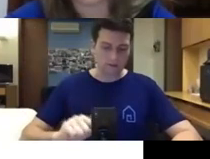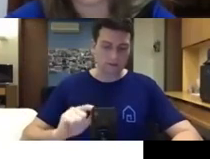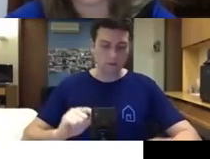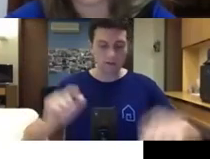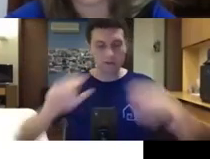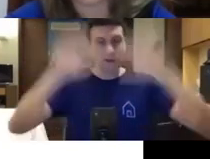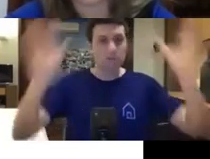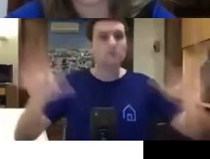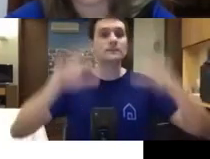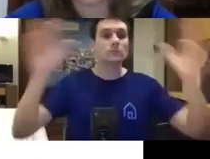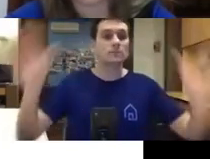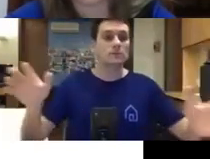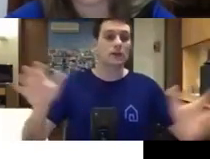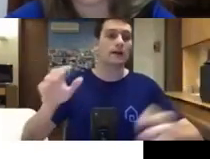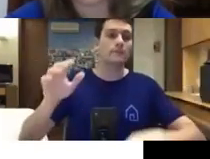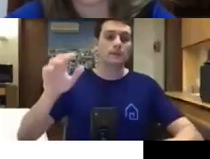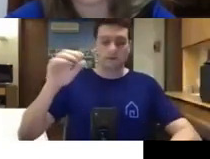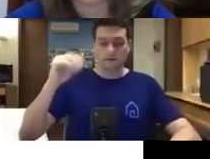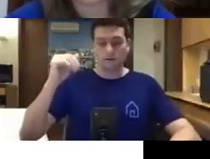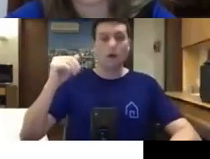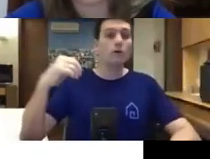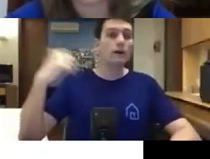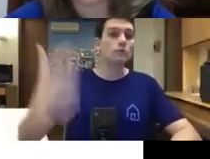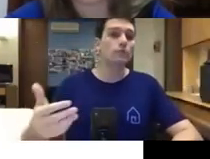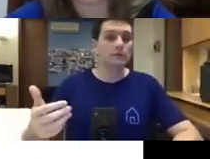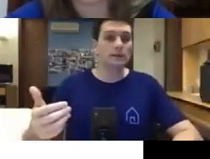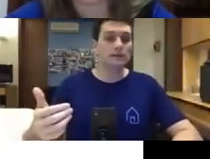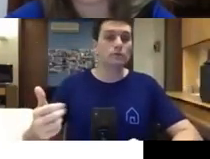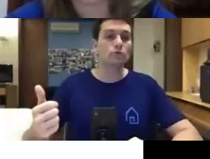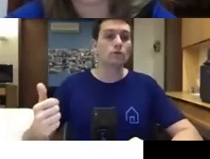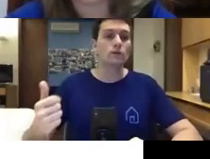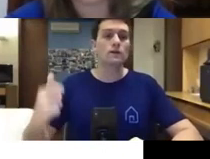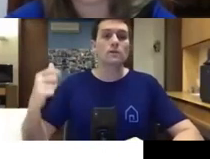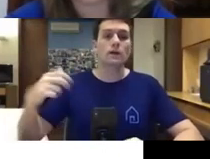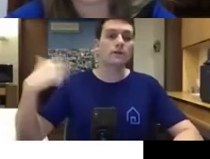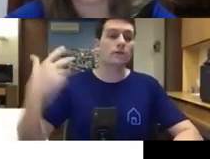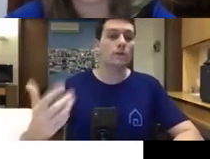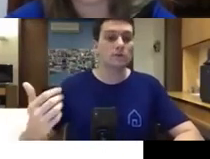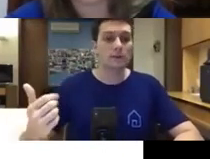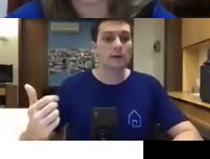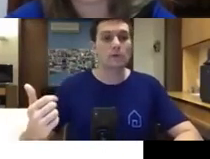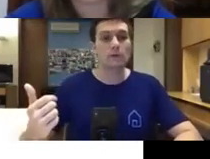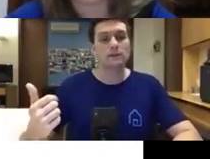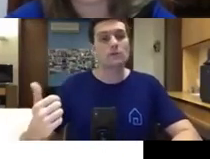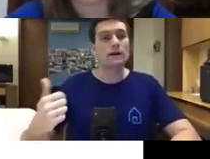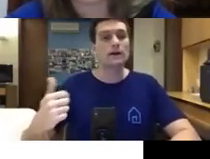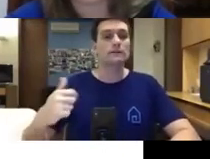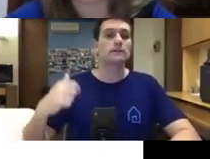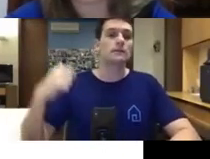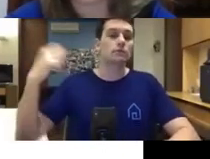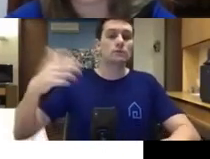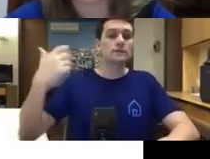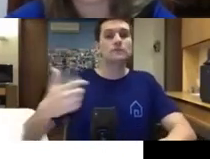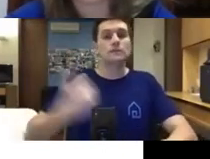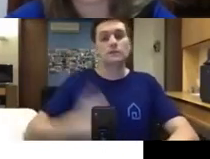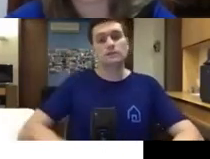também, mas todas girando em cima disso. Qual é o grau de confiabilidade da estrutura? Qual é a forma de reparo mais adequada?